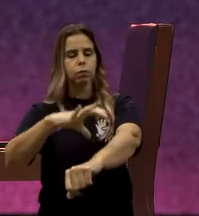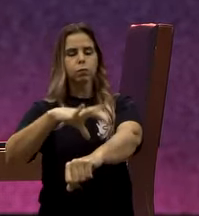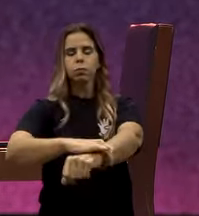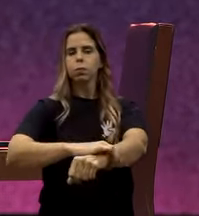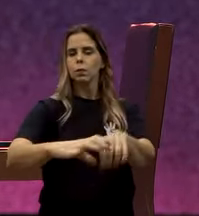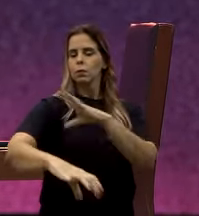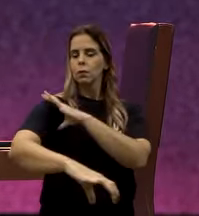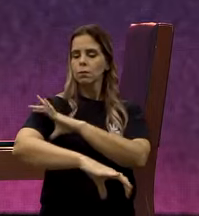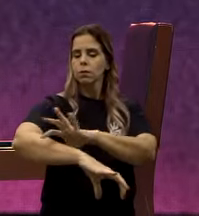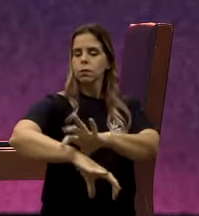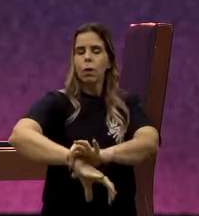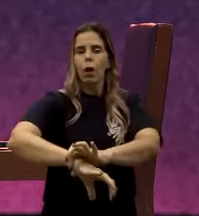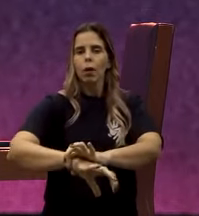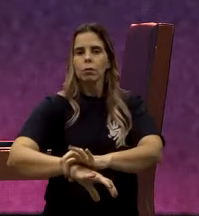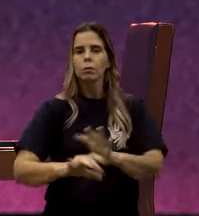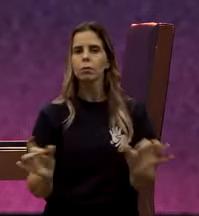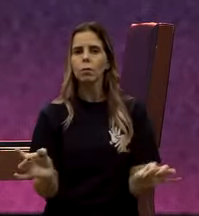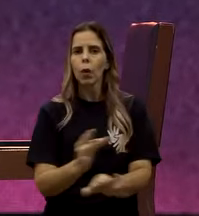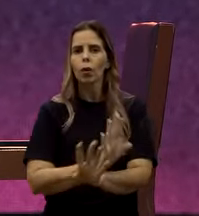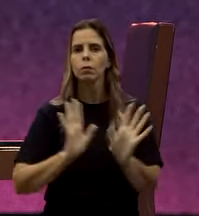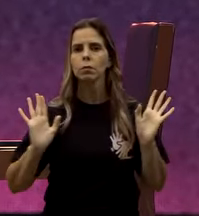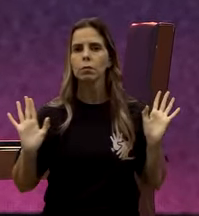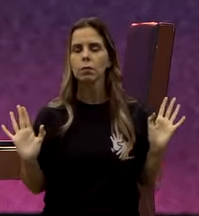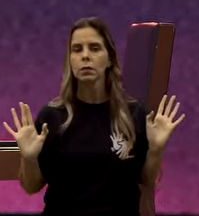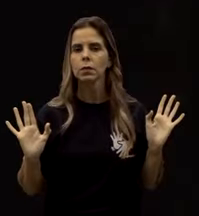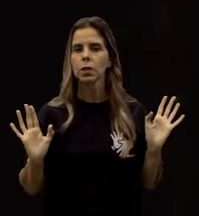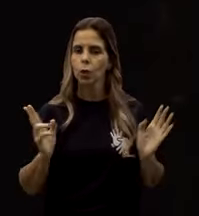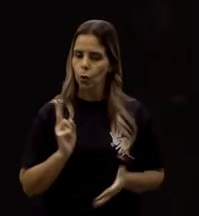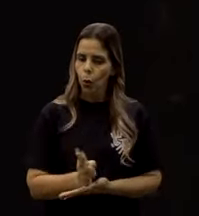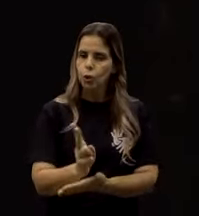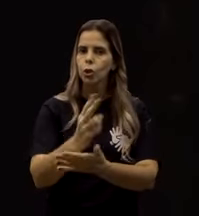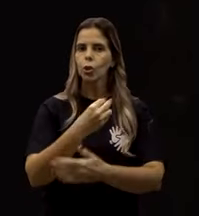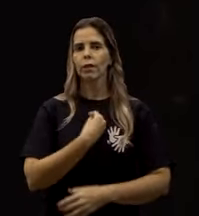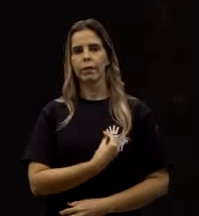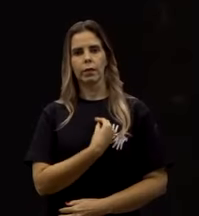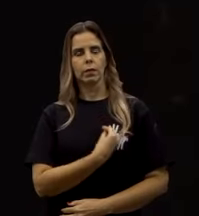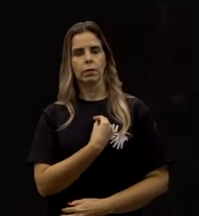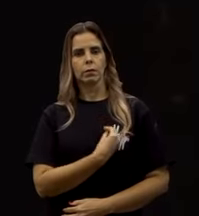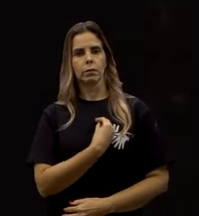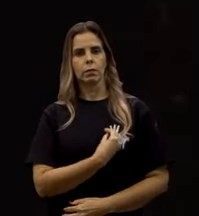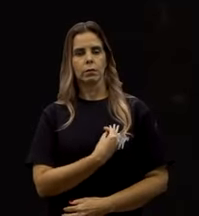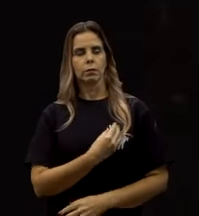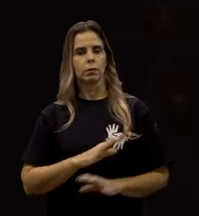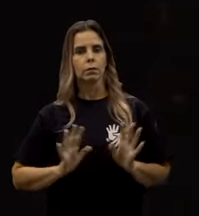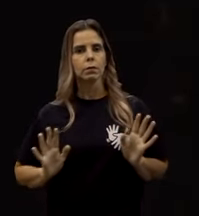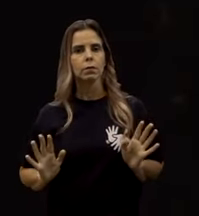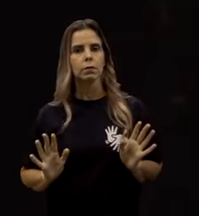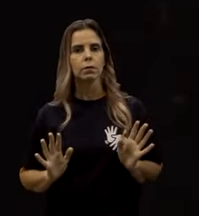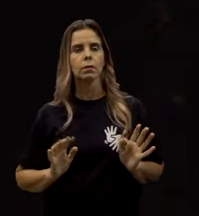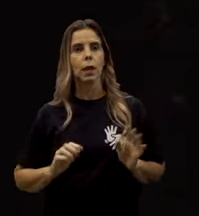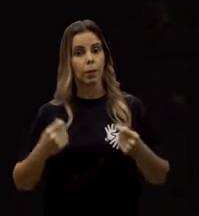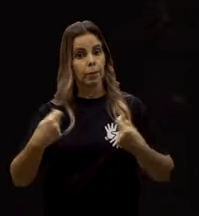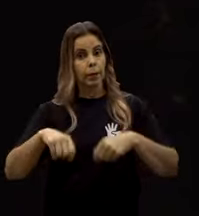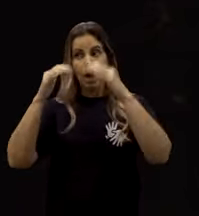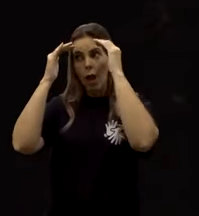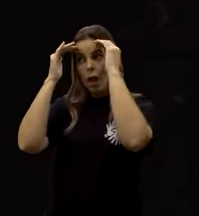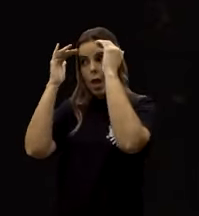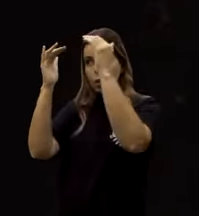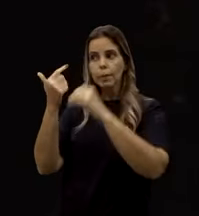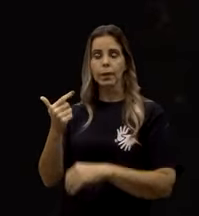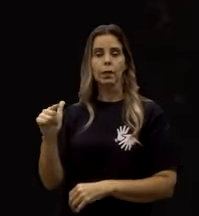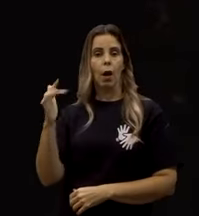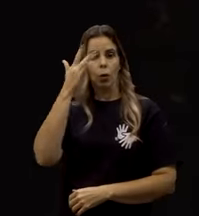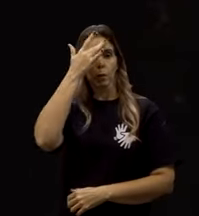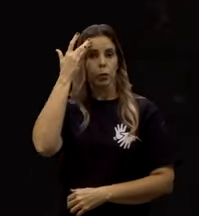só o olho assim acabou pronto e vai viver a sua vida rabiscou porque quis beber Então